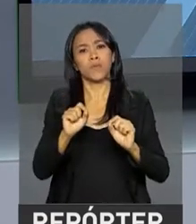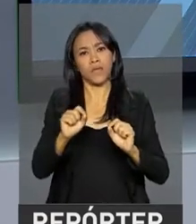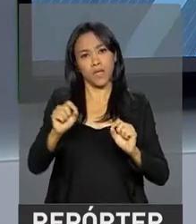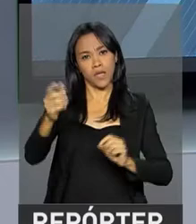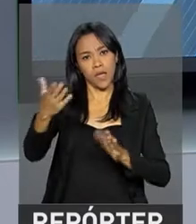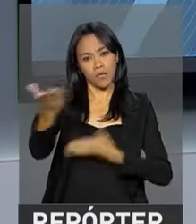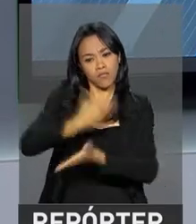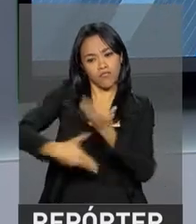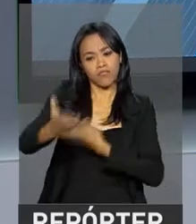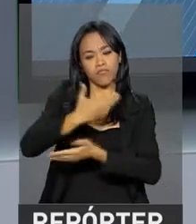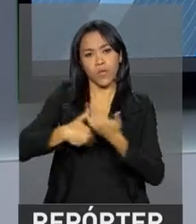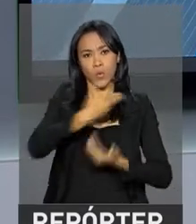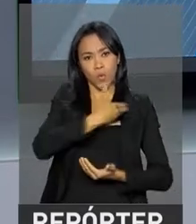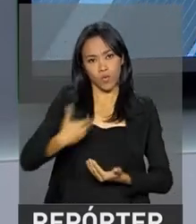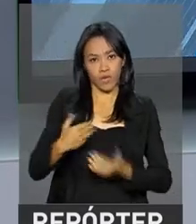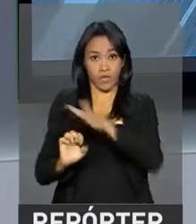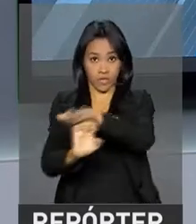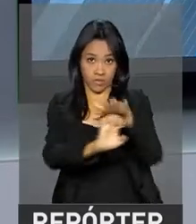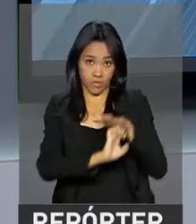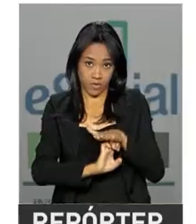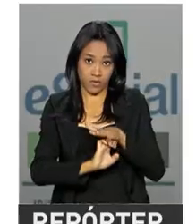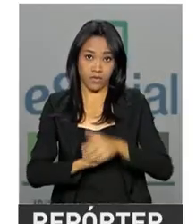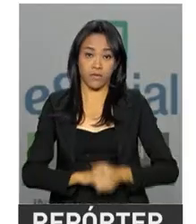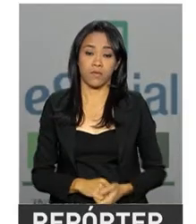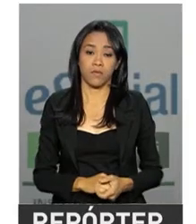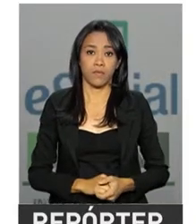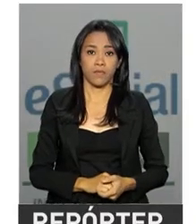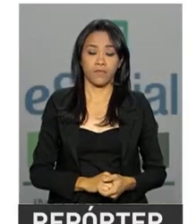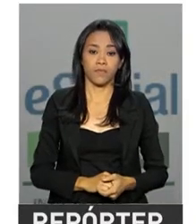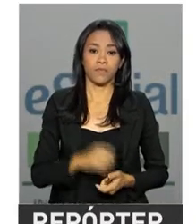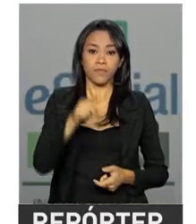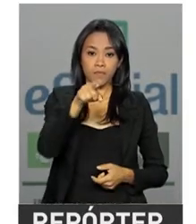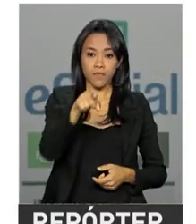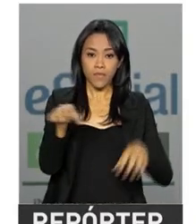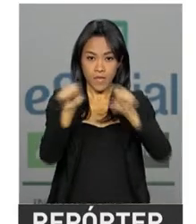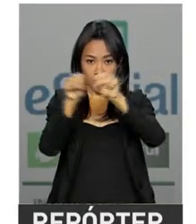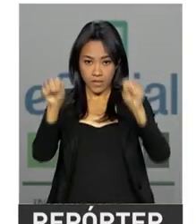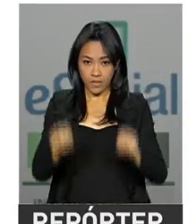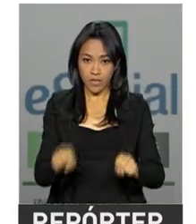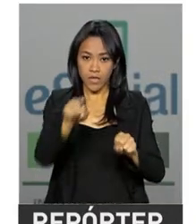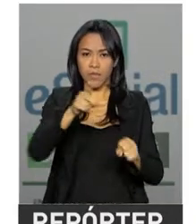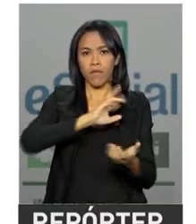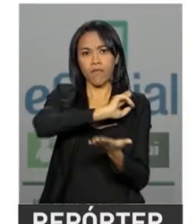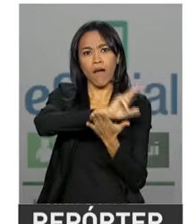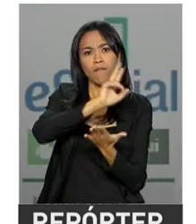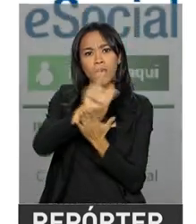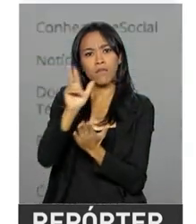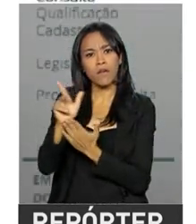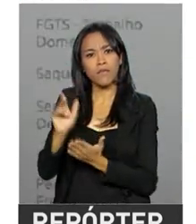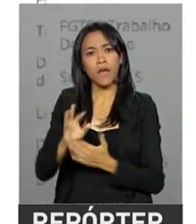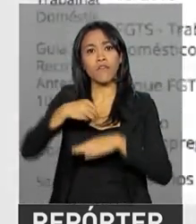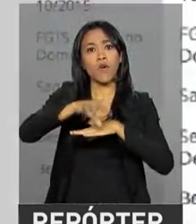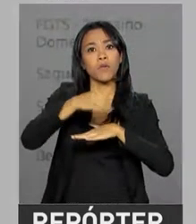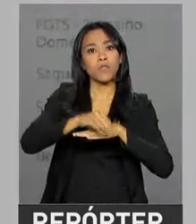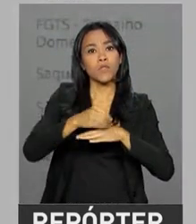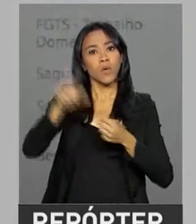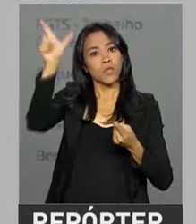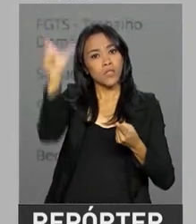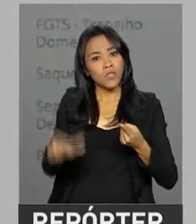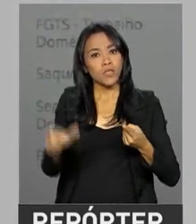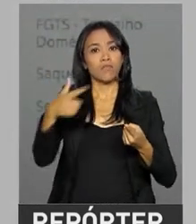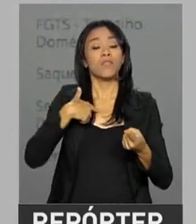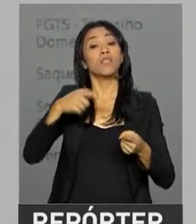governo e setor privado uma plataforma que reúne informações do trabalhador e obrigações do empregador